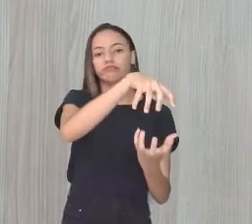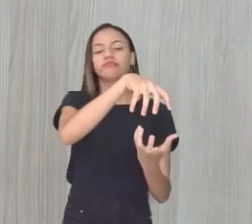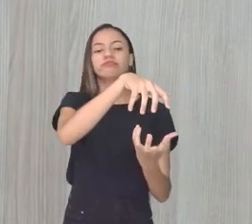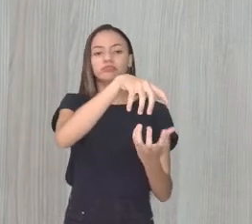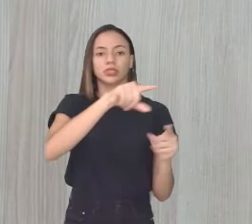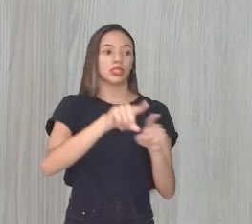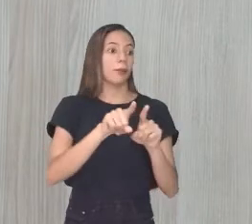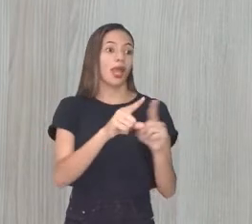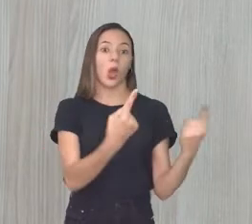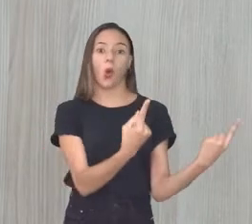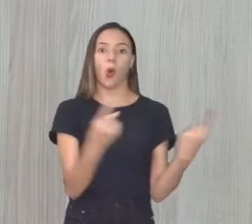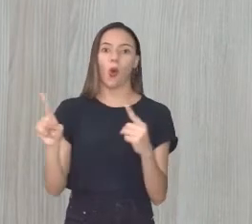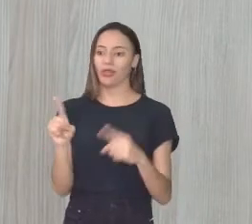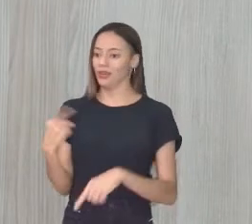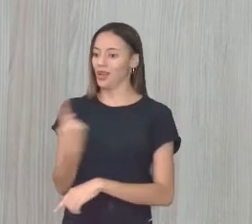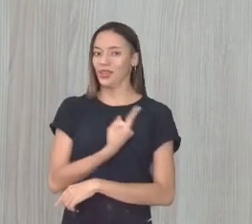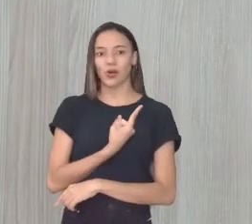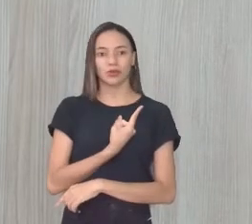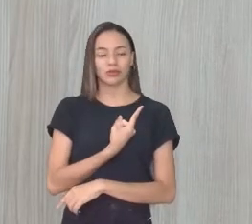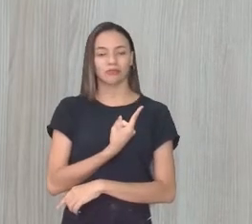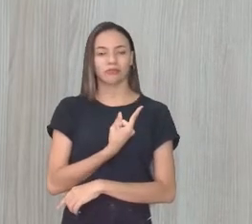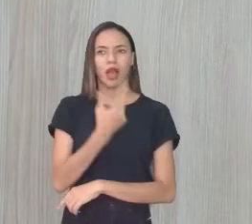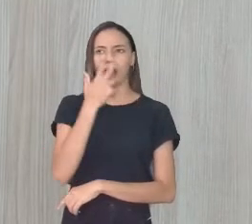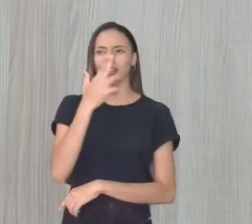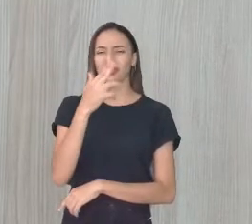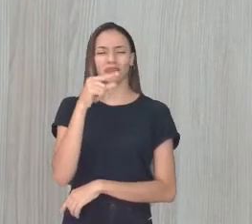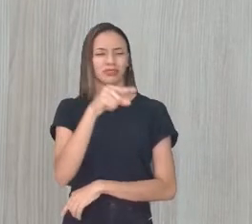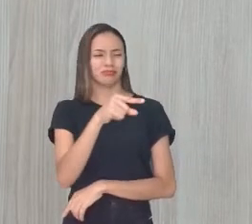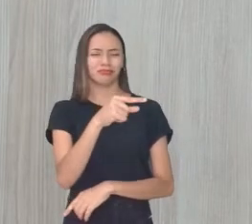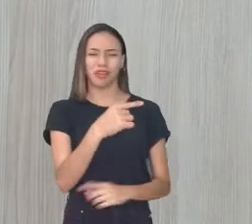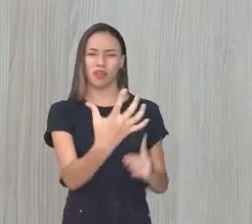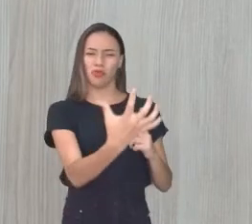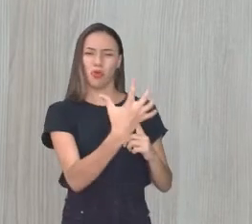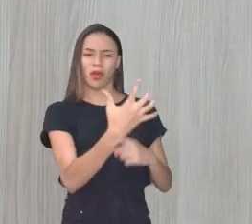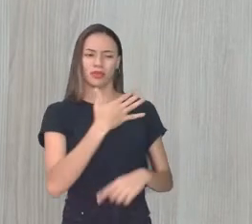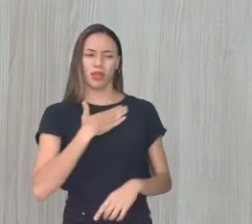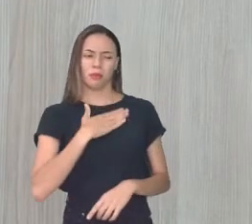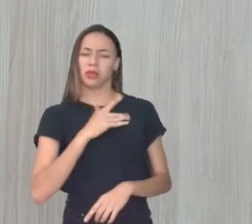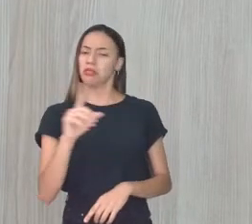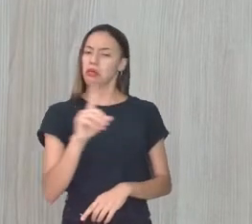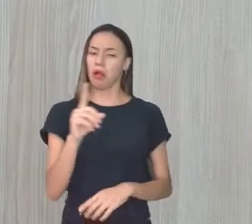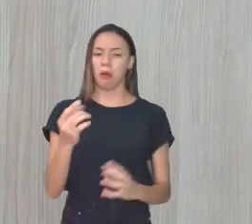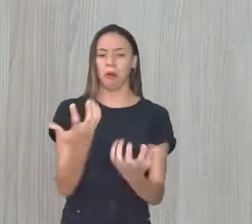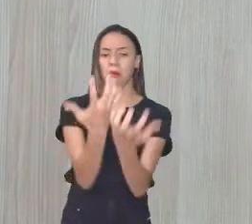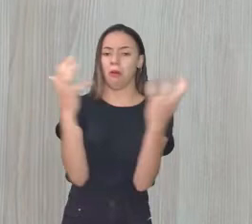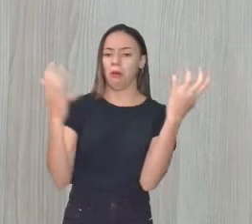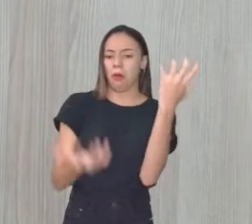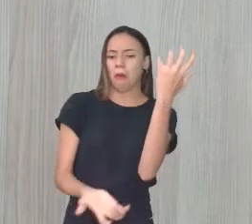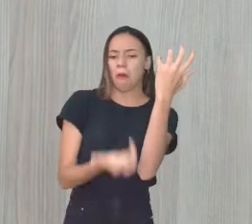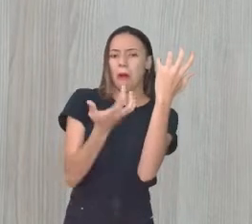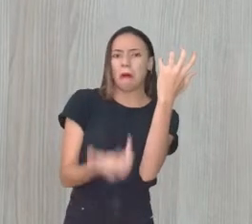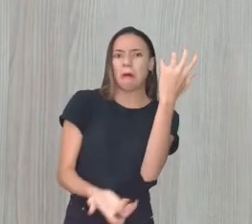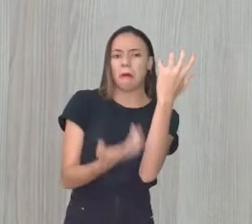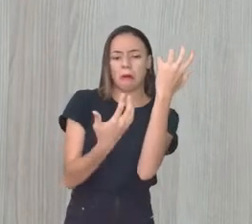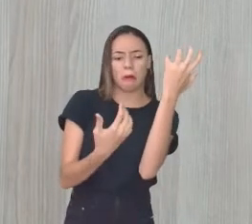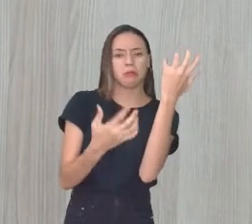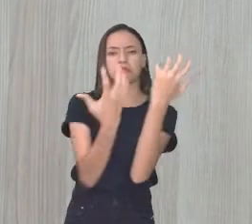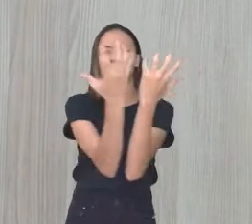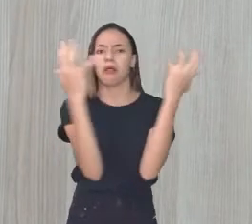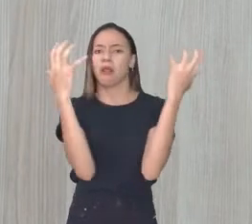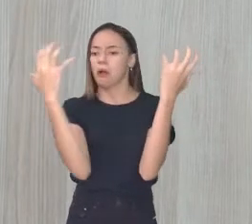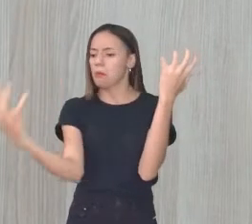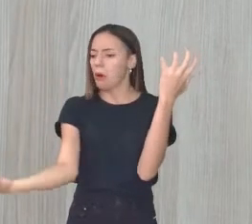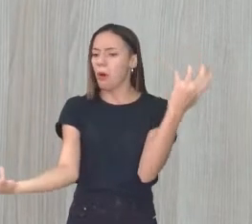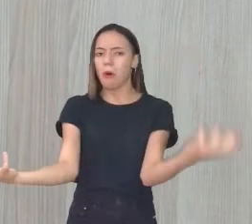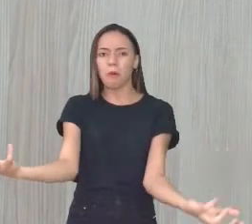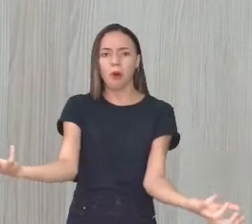a gente mesmo. A gente acha que não vai ter reflexo, faz uma queimada ali, um desmatamento aqui, né? Bota